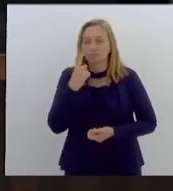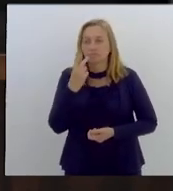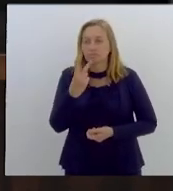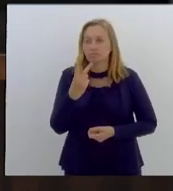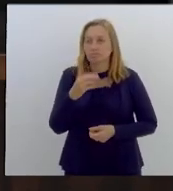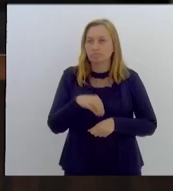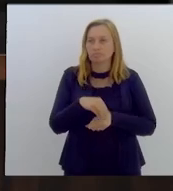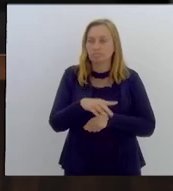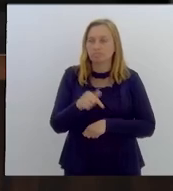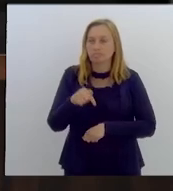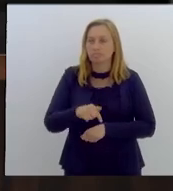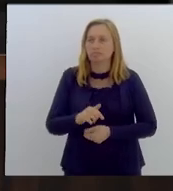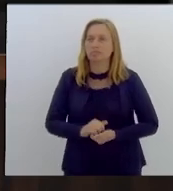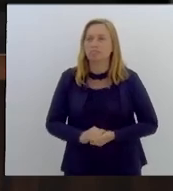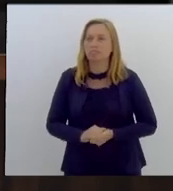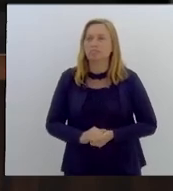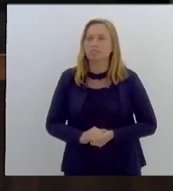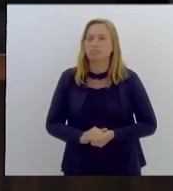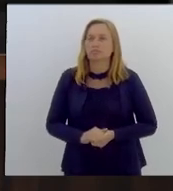aqui.